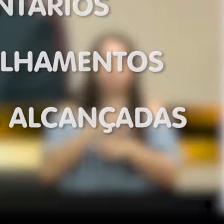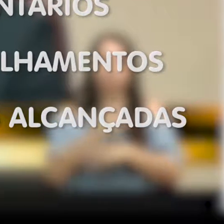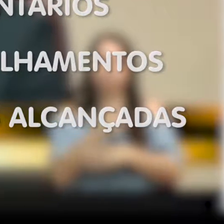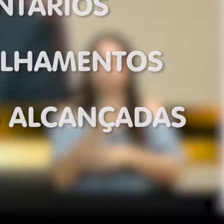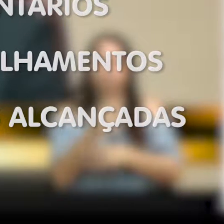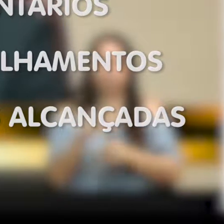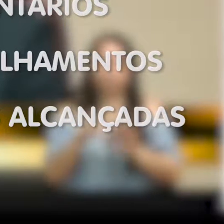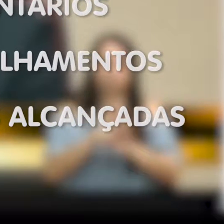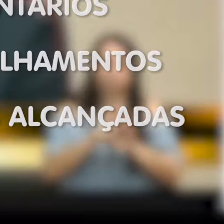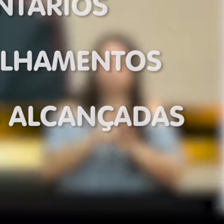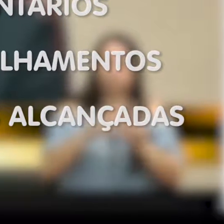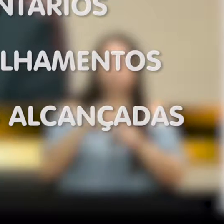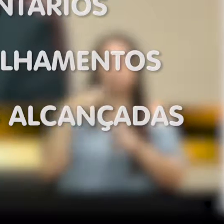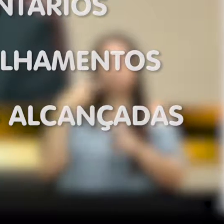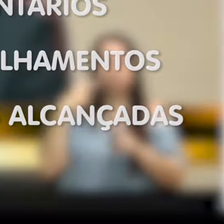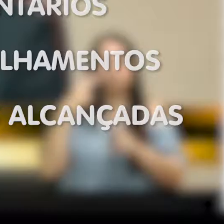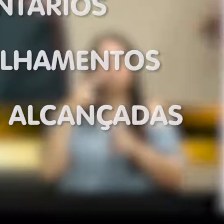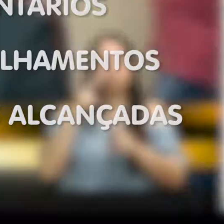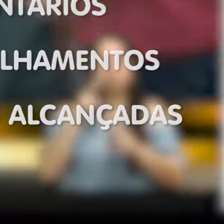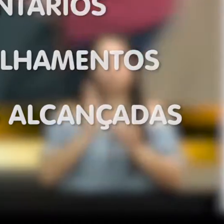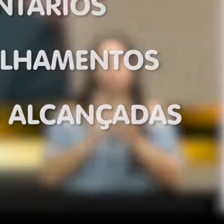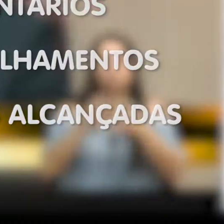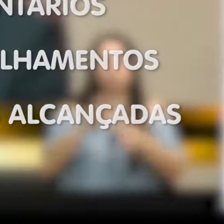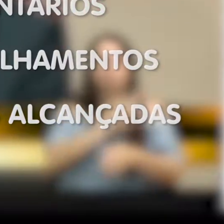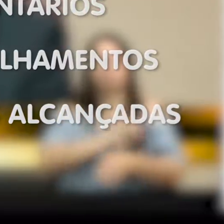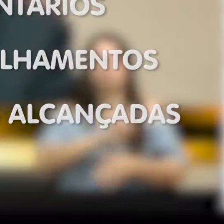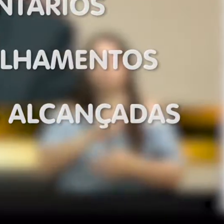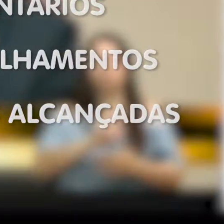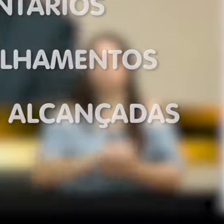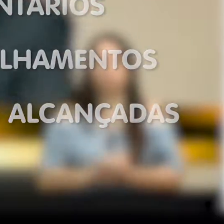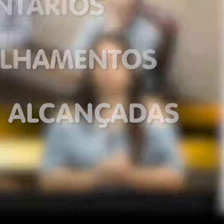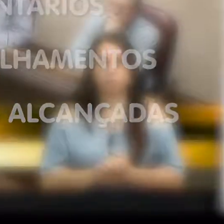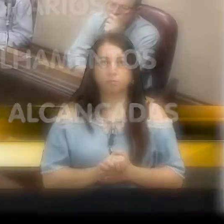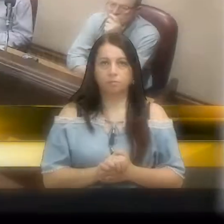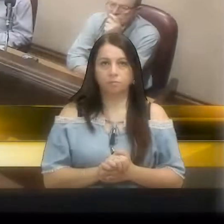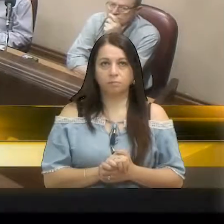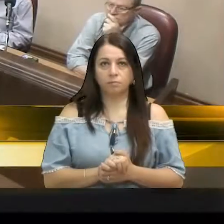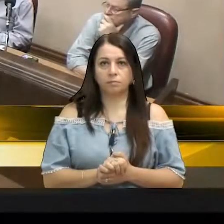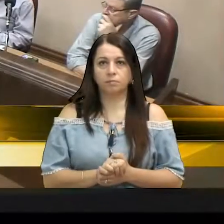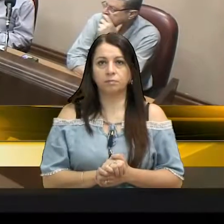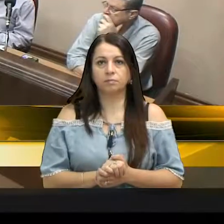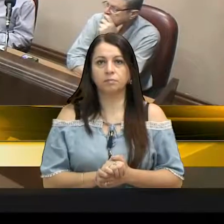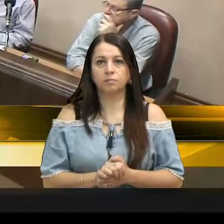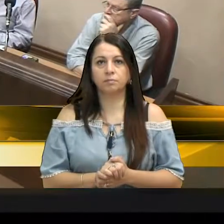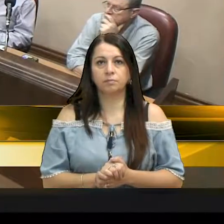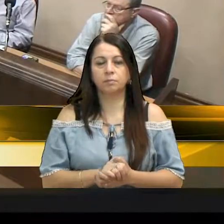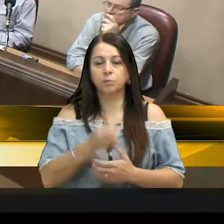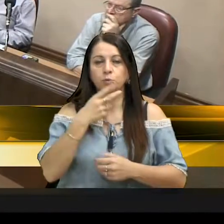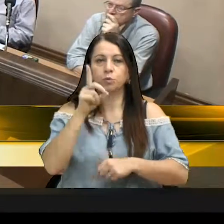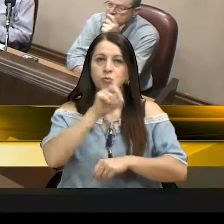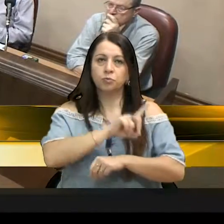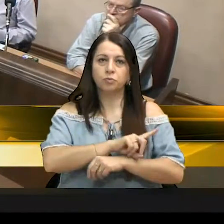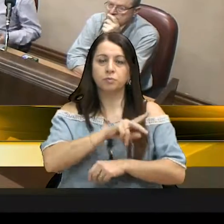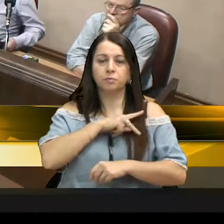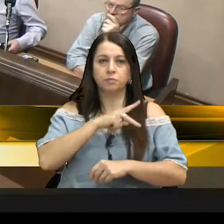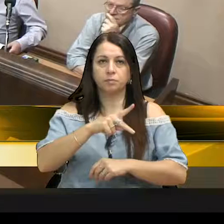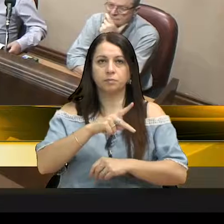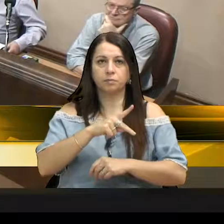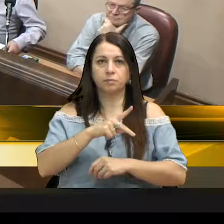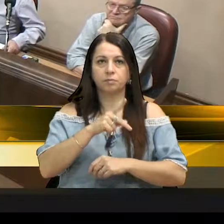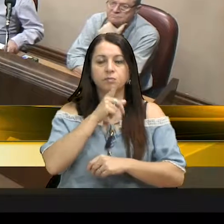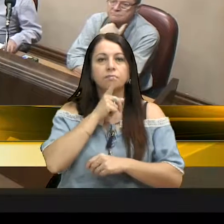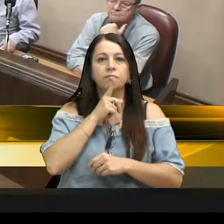24 compartilhamentos, alcançando mais de 4 mil pessoas. Na próxima terça-feira haverá mais